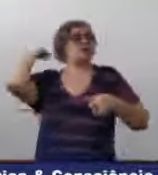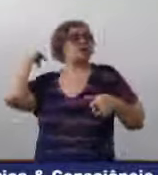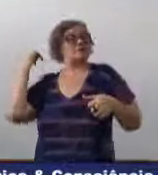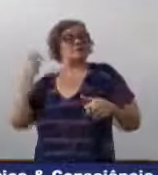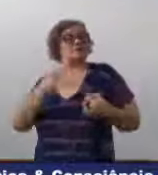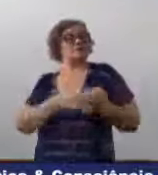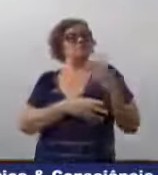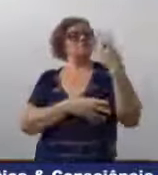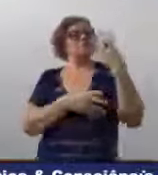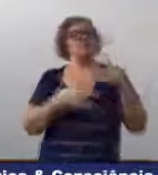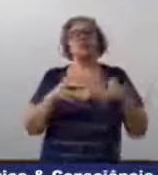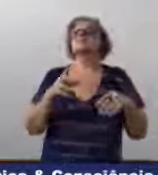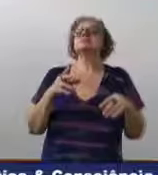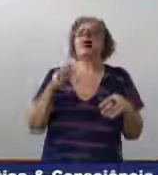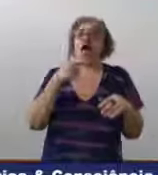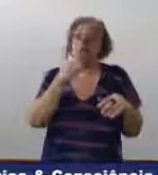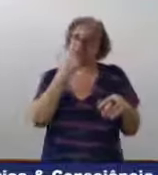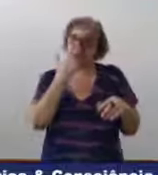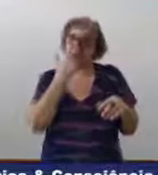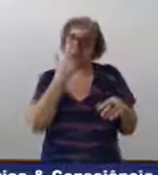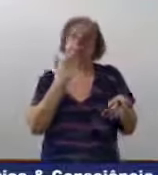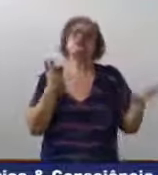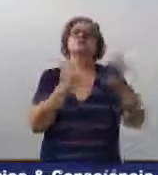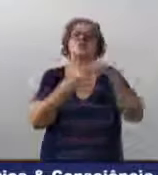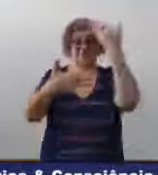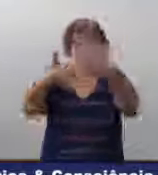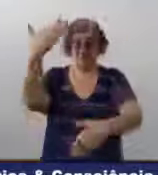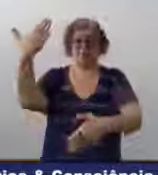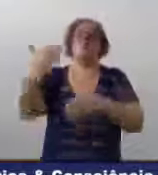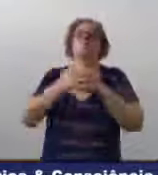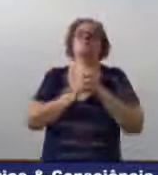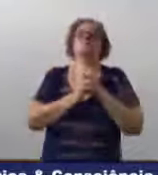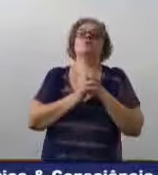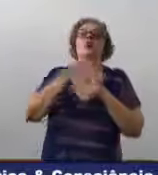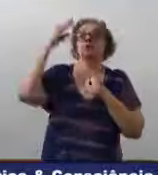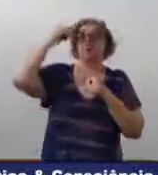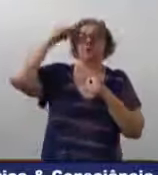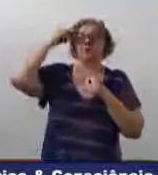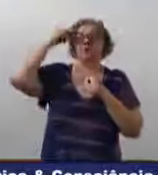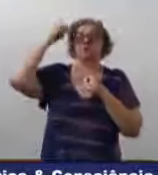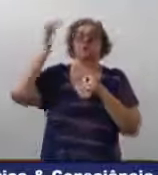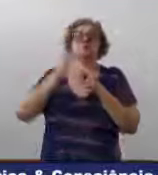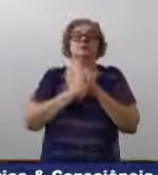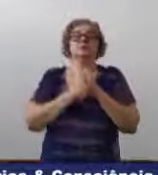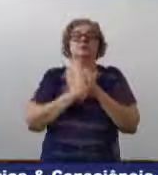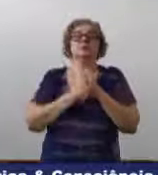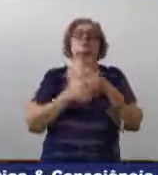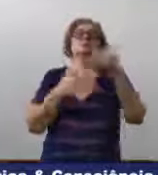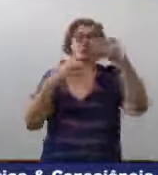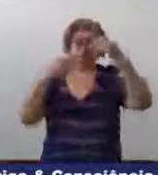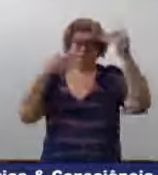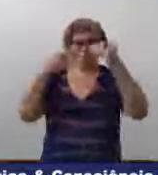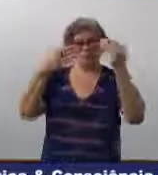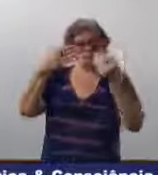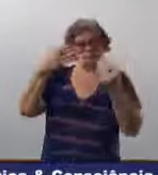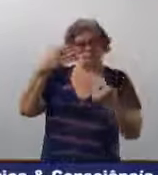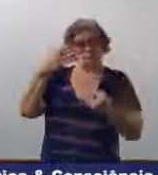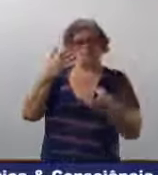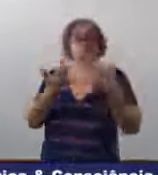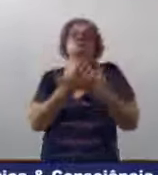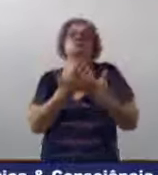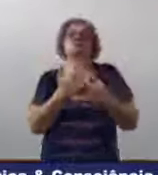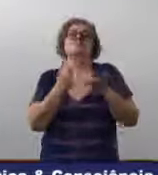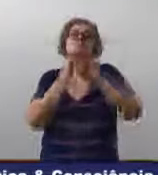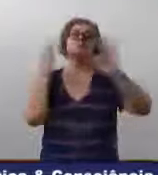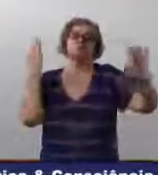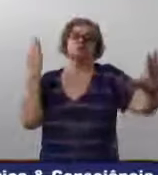surgimento dessa hipótese, hoje comprovada, da atuação da consciência, nós sempre tivemos fatos no estudo da